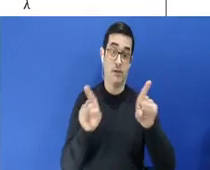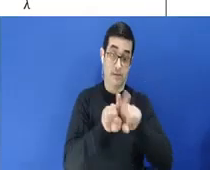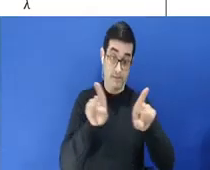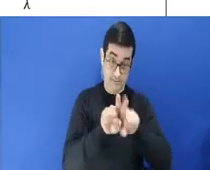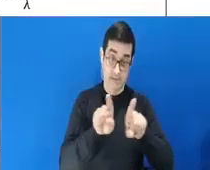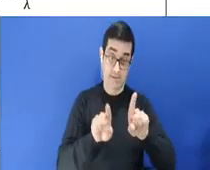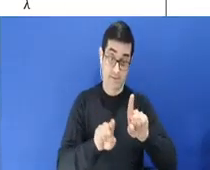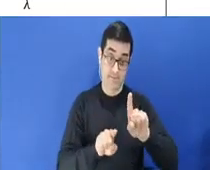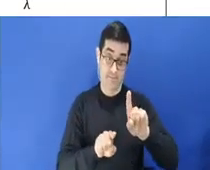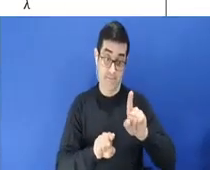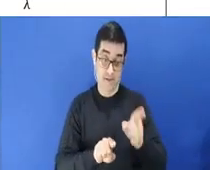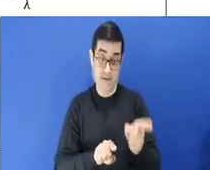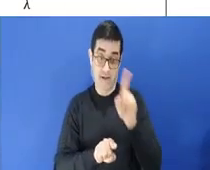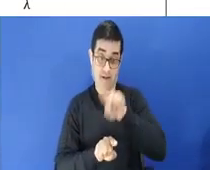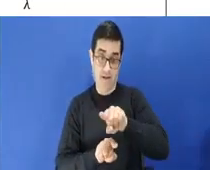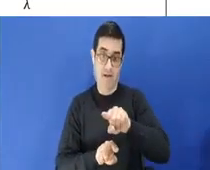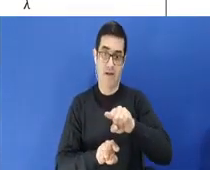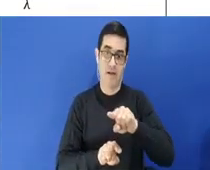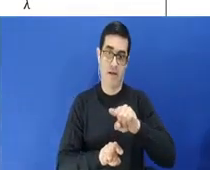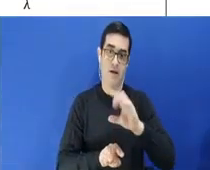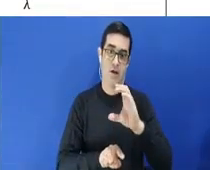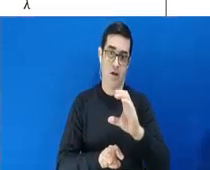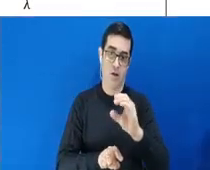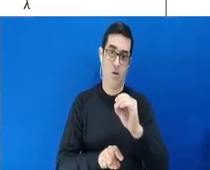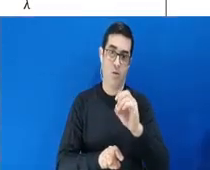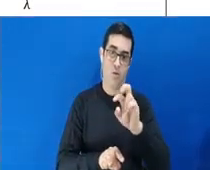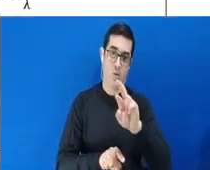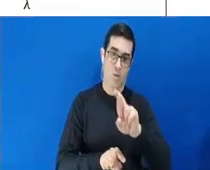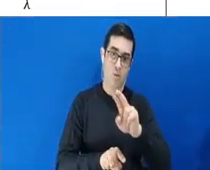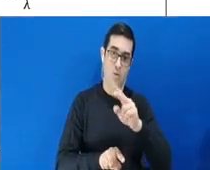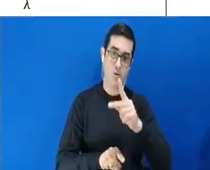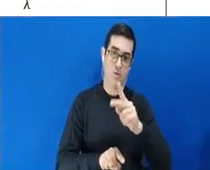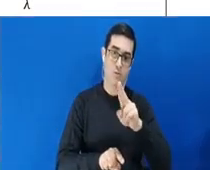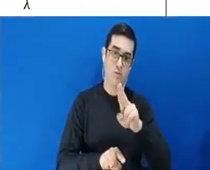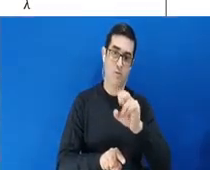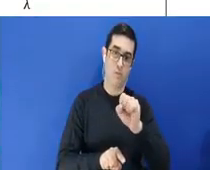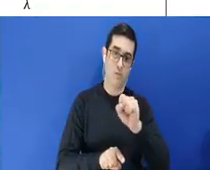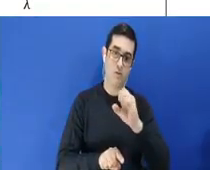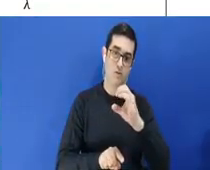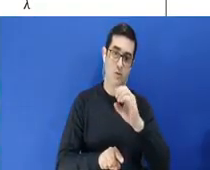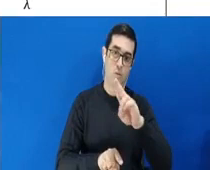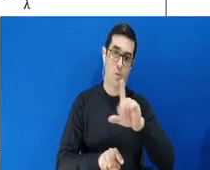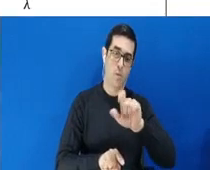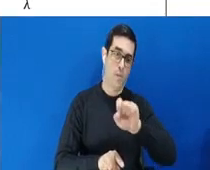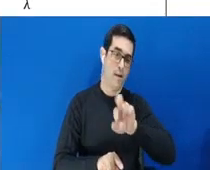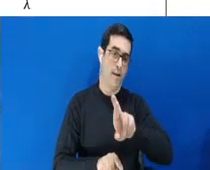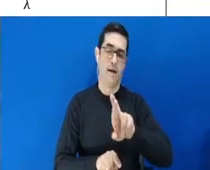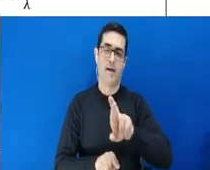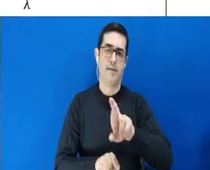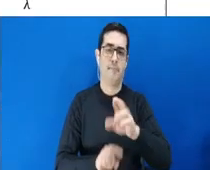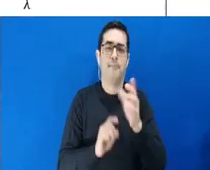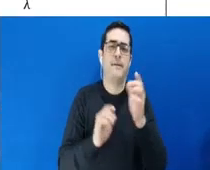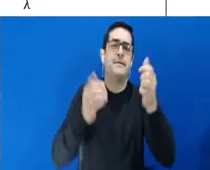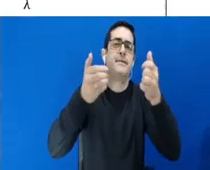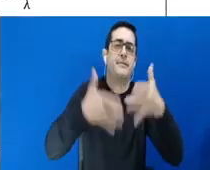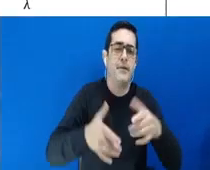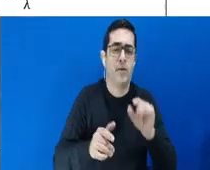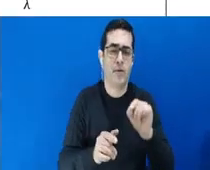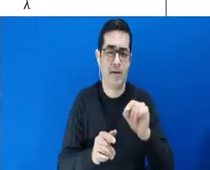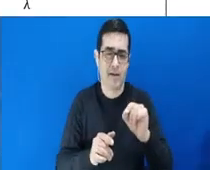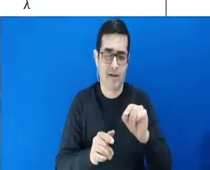corpuscular. Então, mas para isso, ele precisa dizer o quê? Como os dois são inversamente